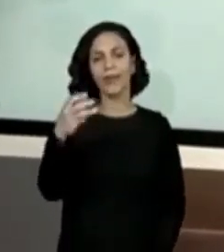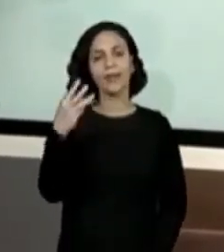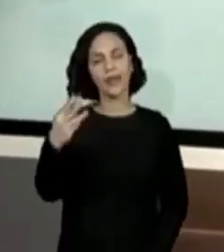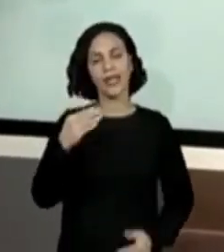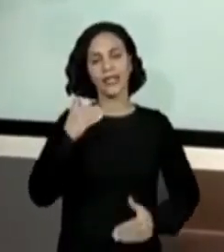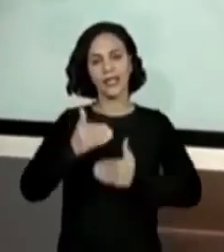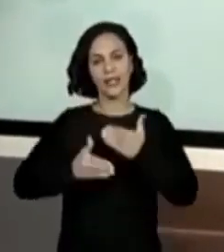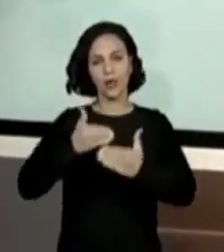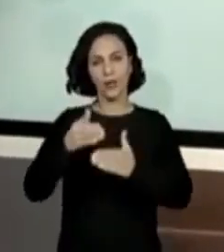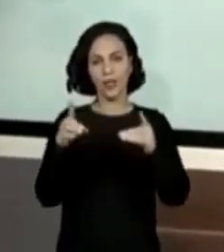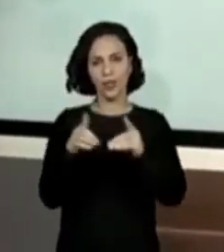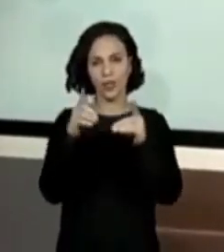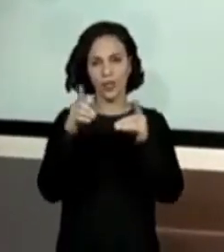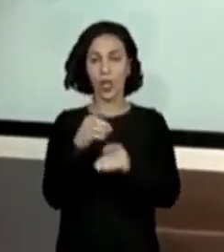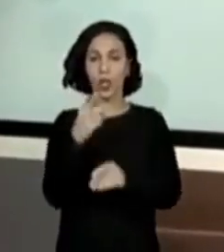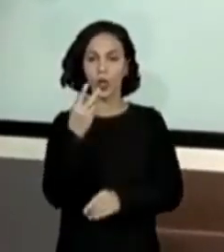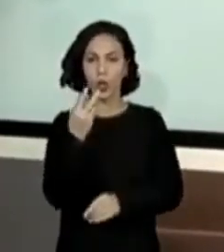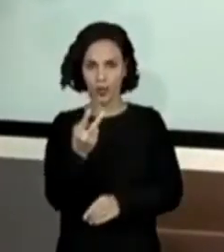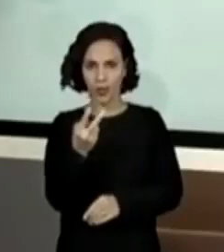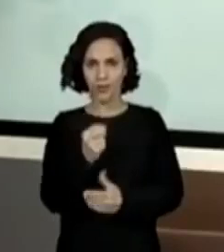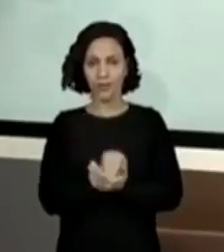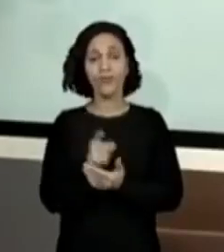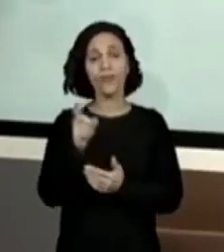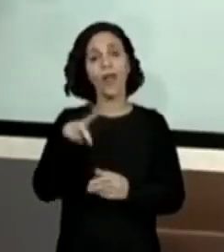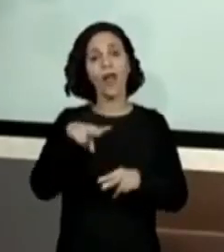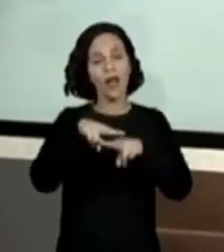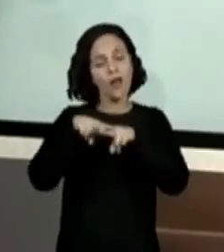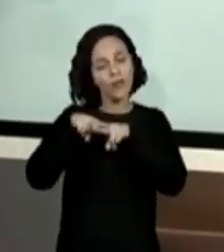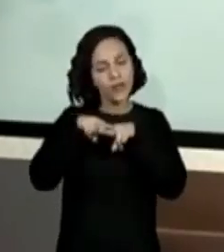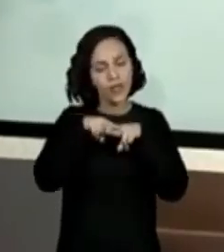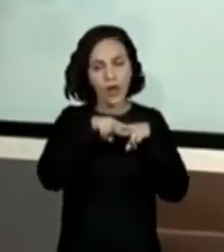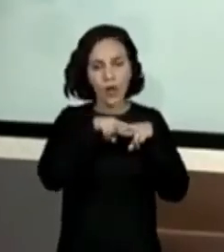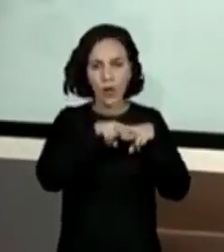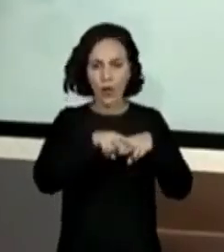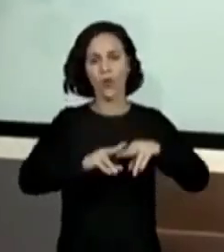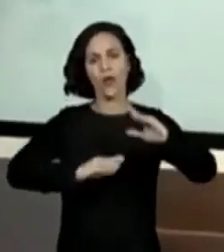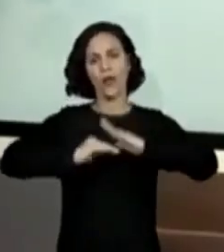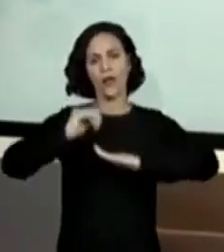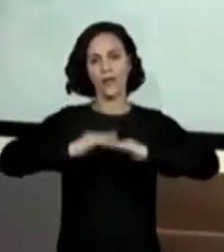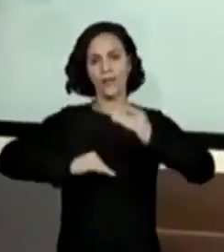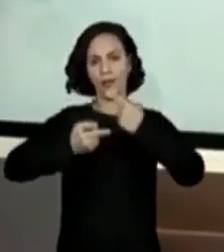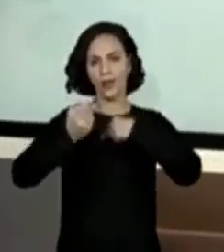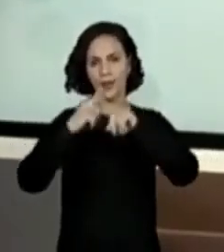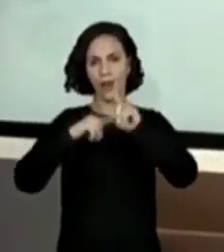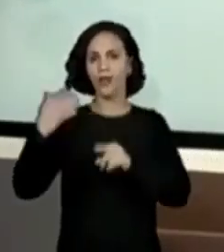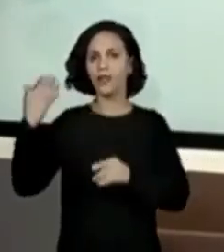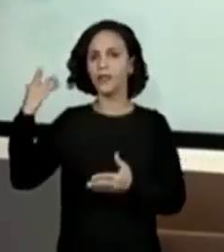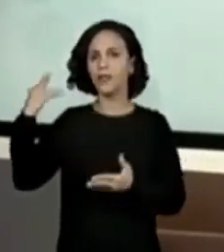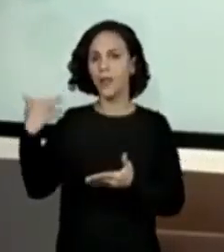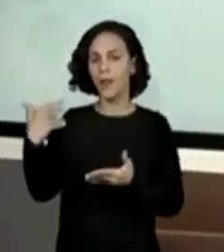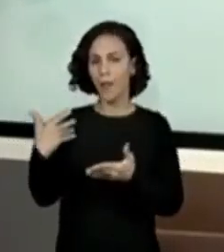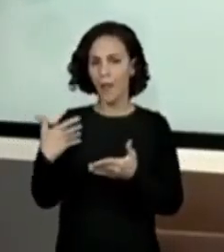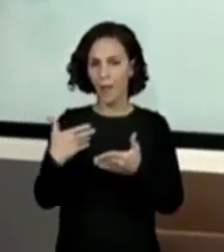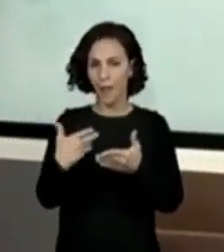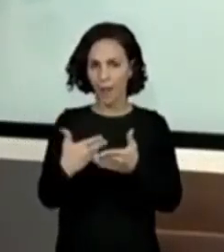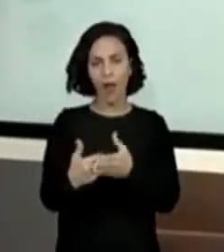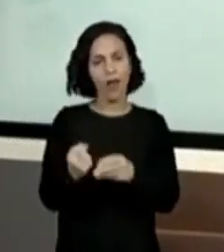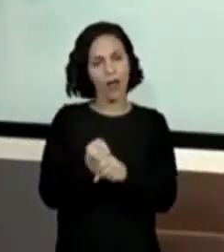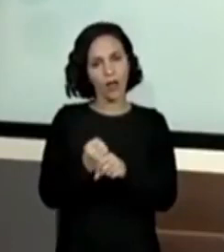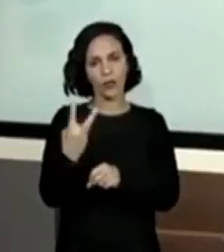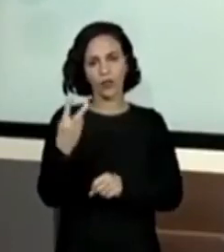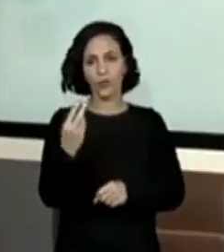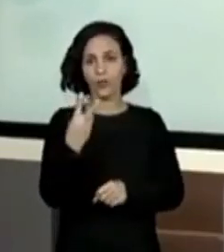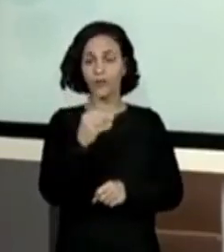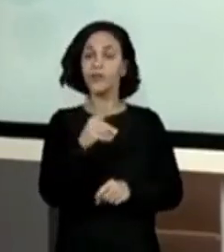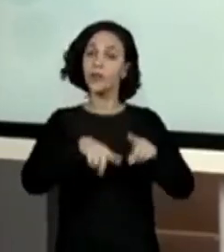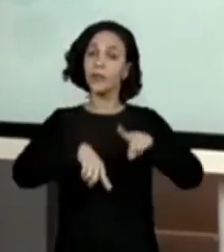didática 2. Nós estamos retomando aí algumas habilidades desde o começo do ano, junto com o